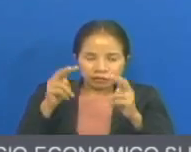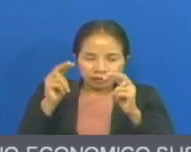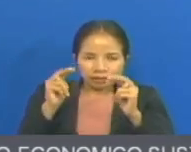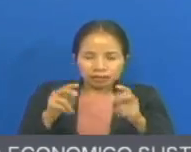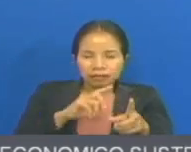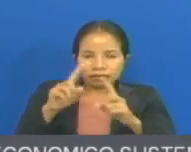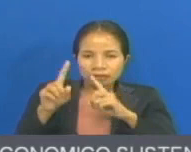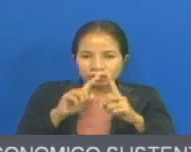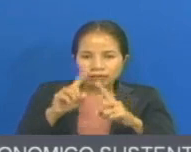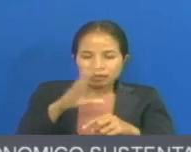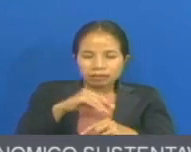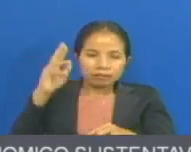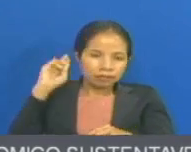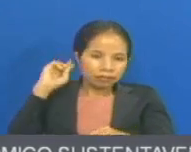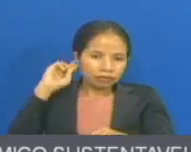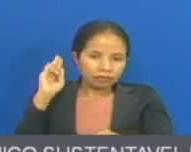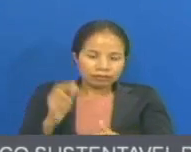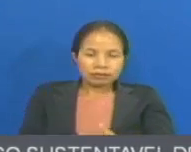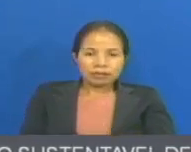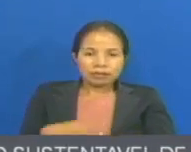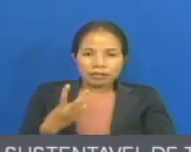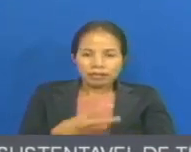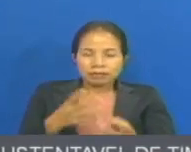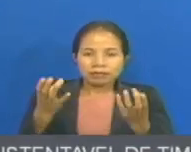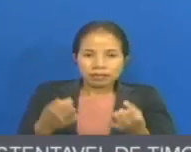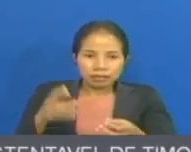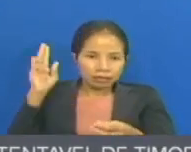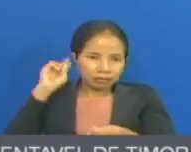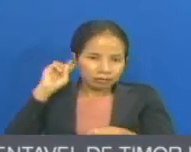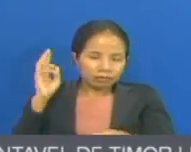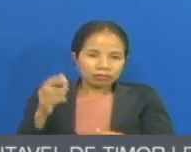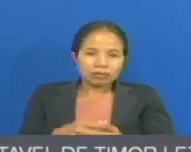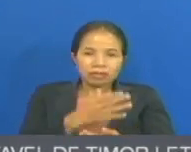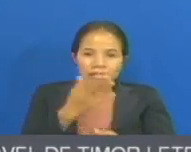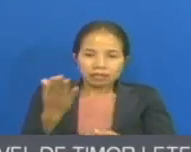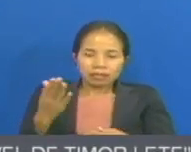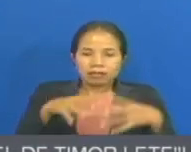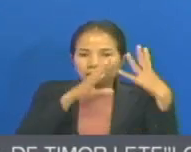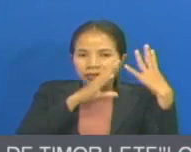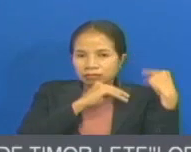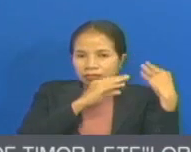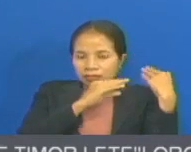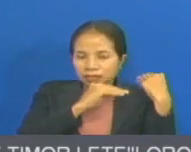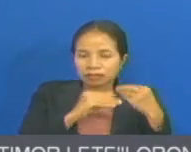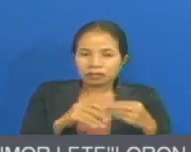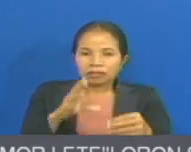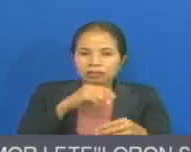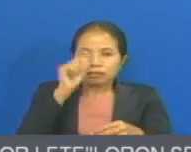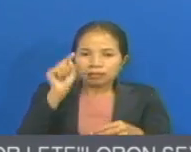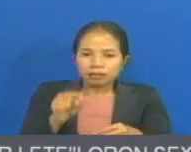culia no rona. A mi hakarak rona ita nia experiência no pagunta Sira,